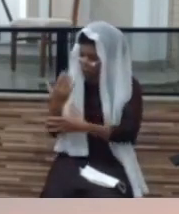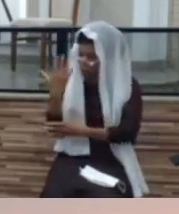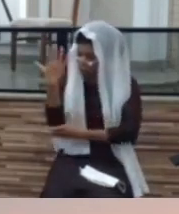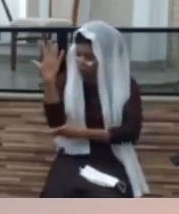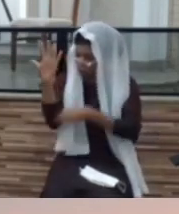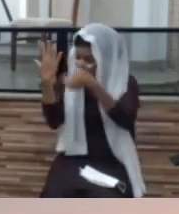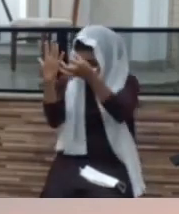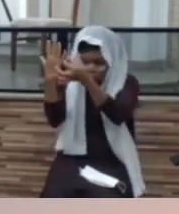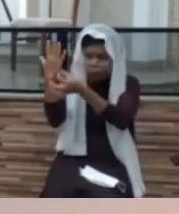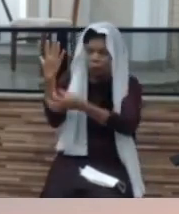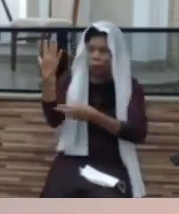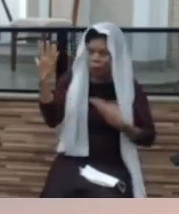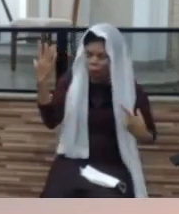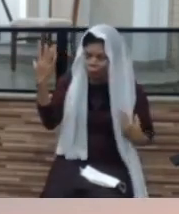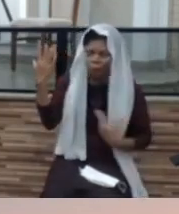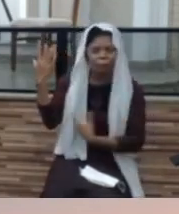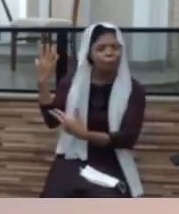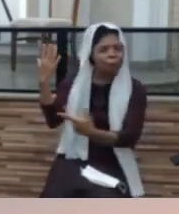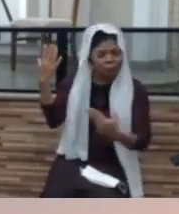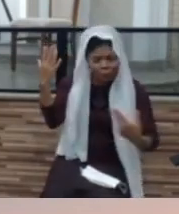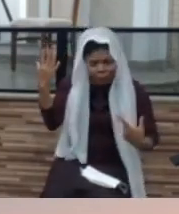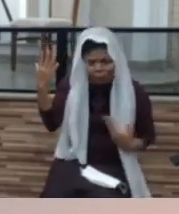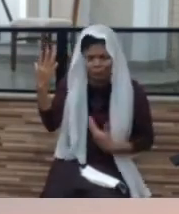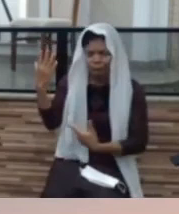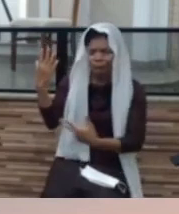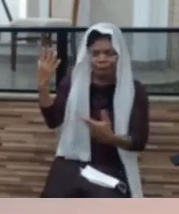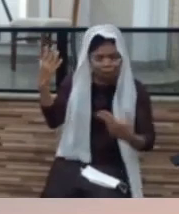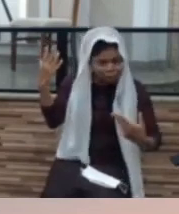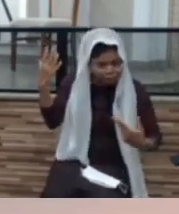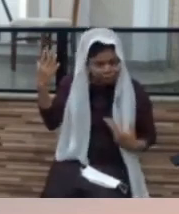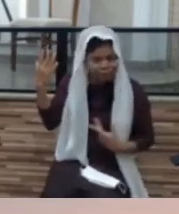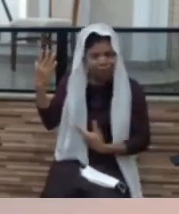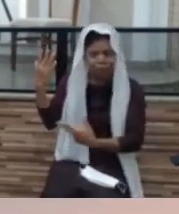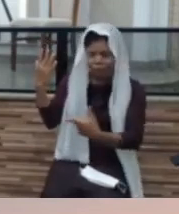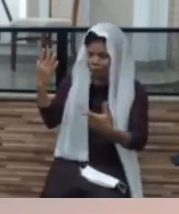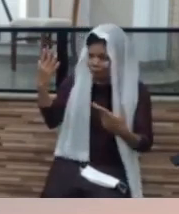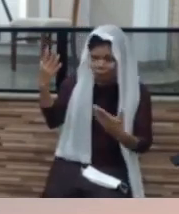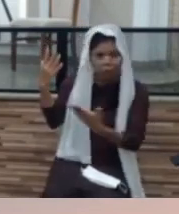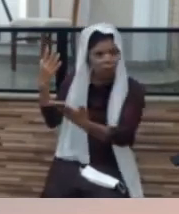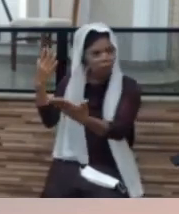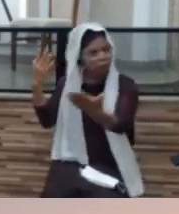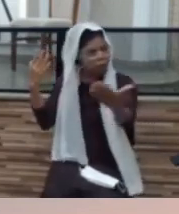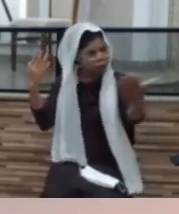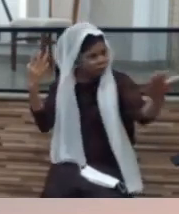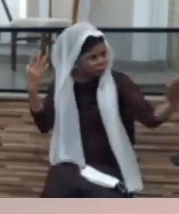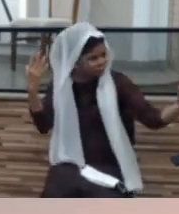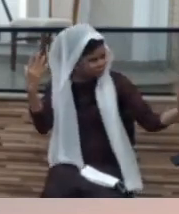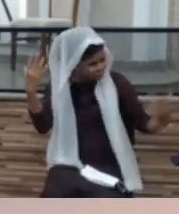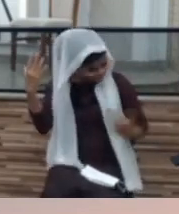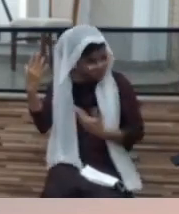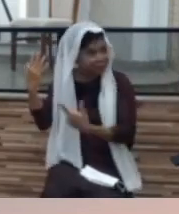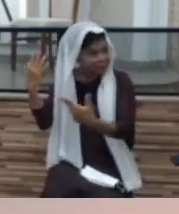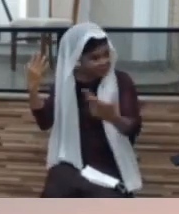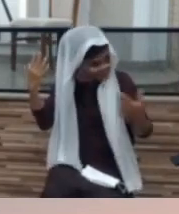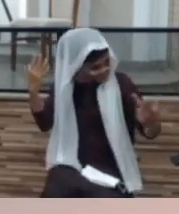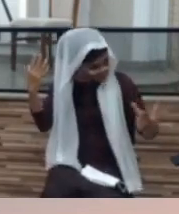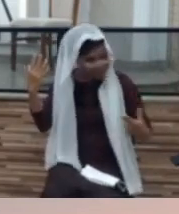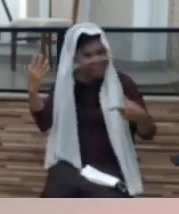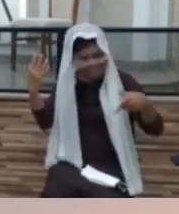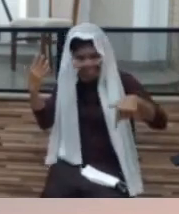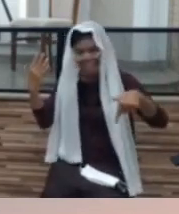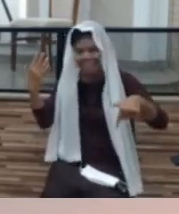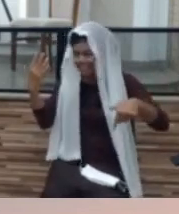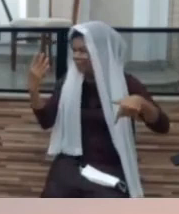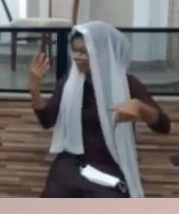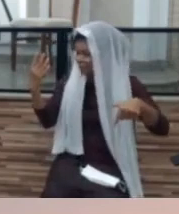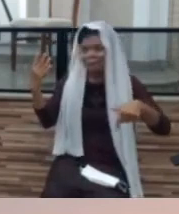está aqui, que cada um que está aqui hoje congregando, que você seja uma oliveira plantada dentro da casa do Senhor.